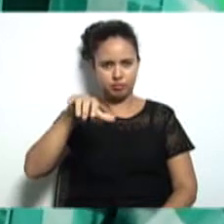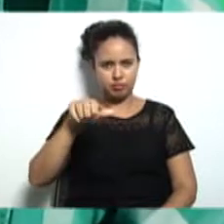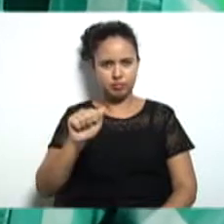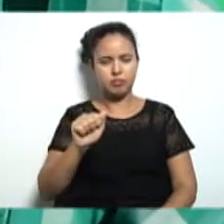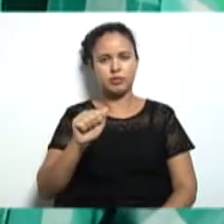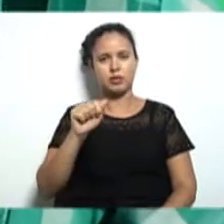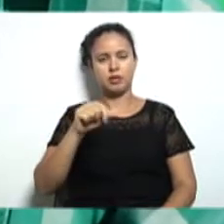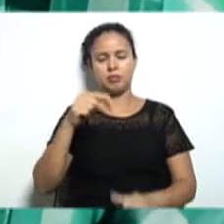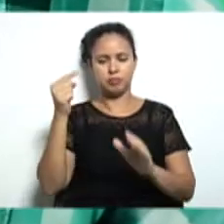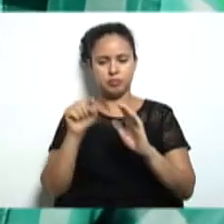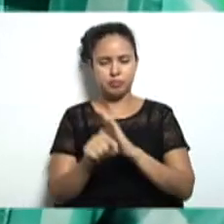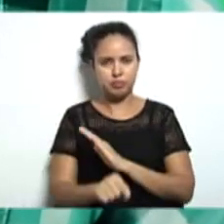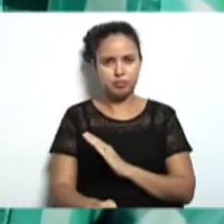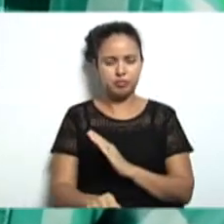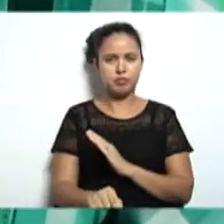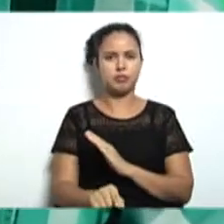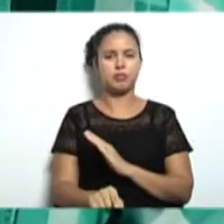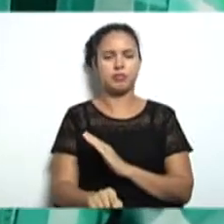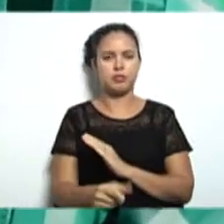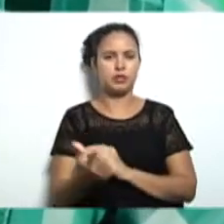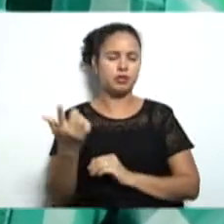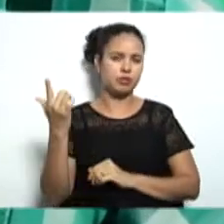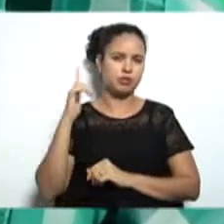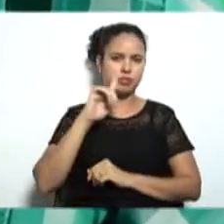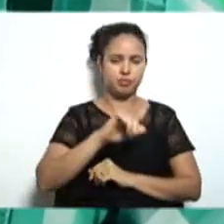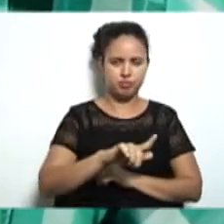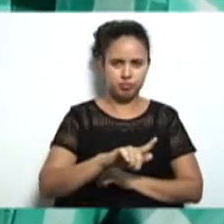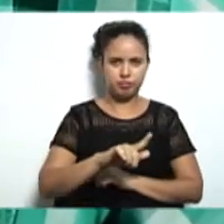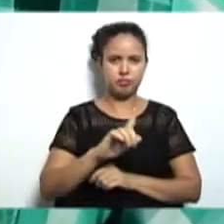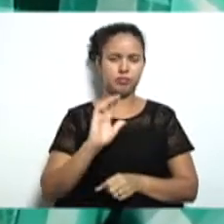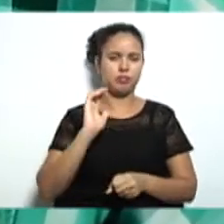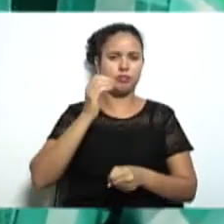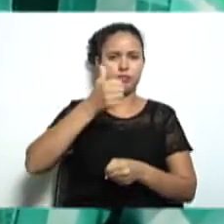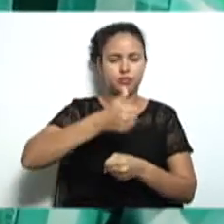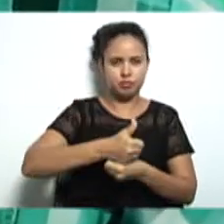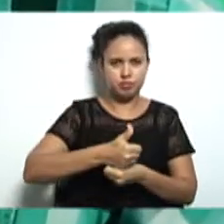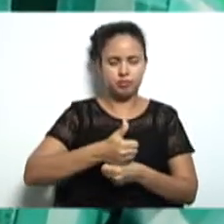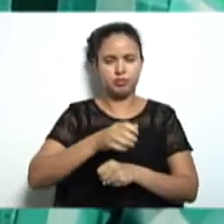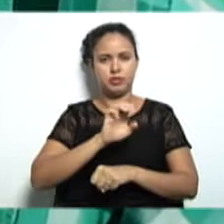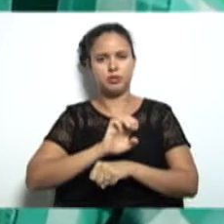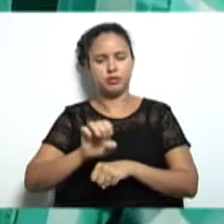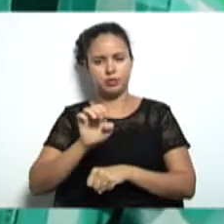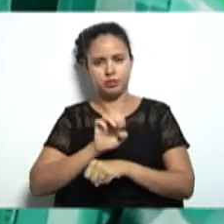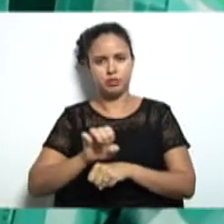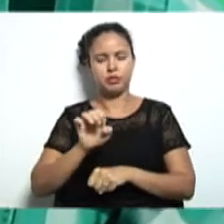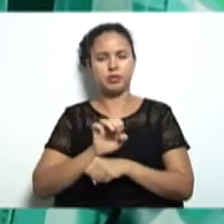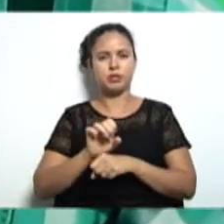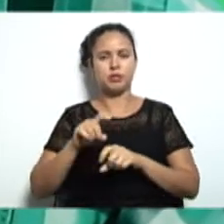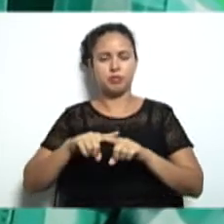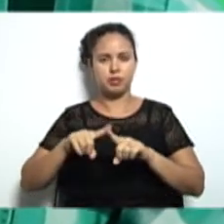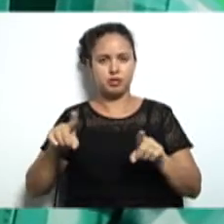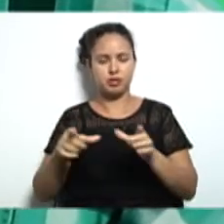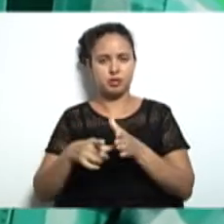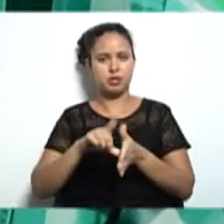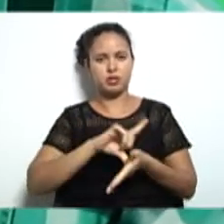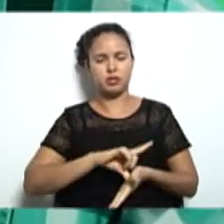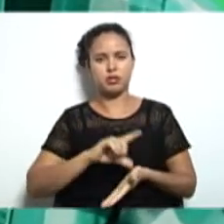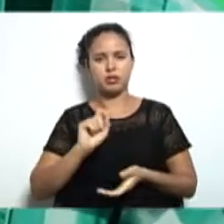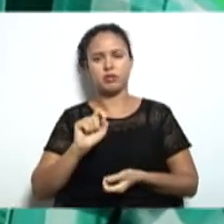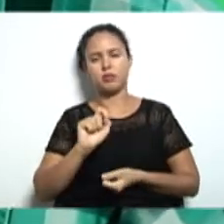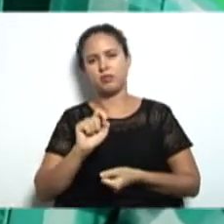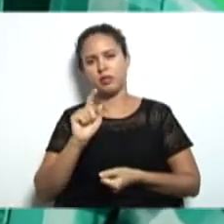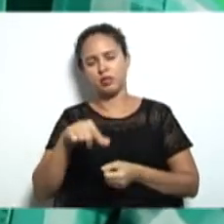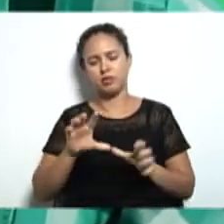bem aprofundada e por isso que eu considero que ela foi validada como estágio. Mas antes de ser validada, ela passou